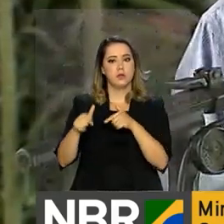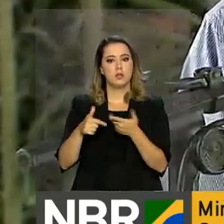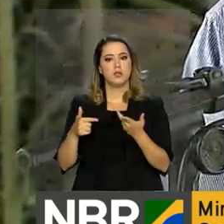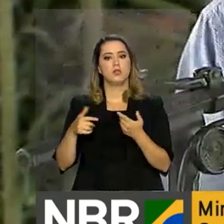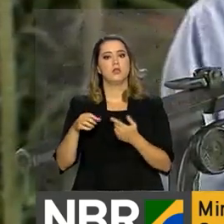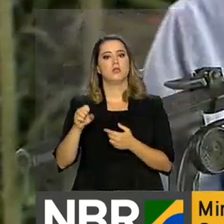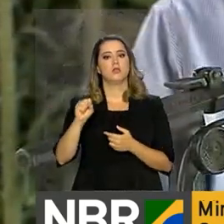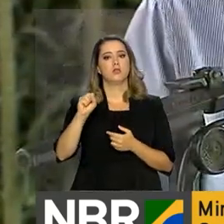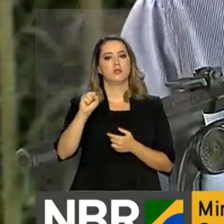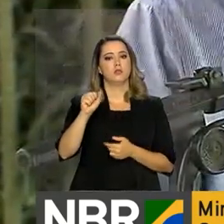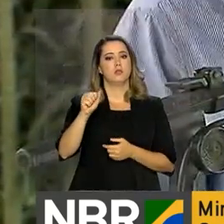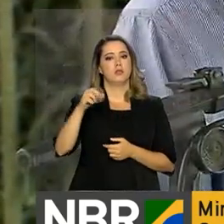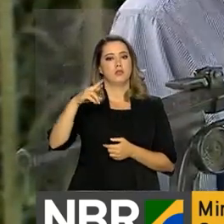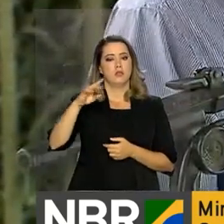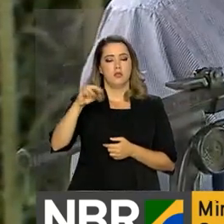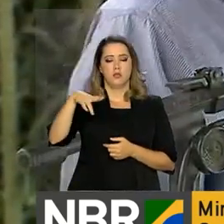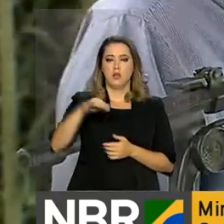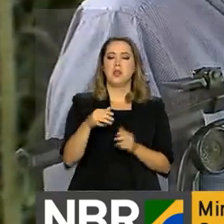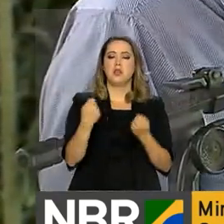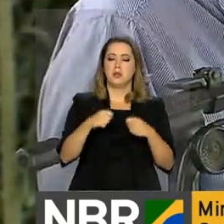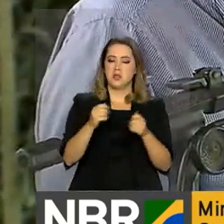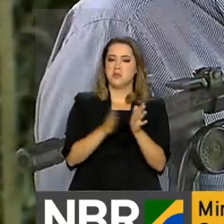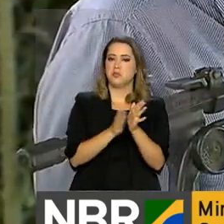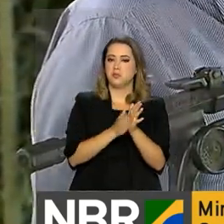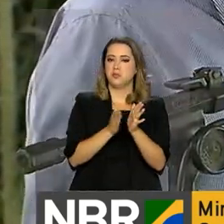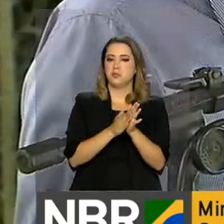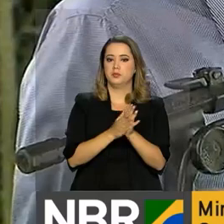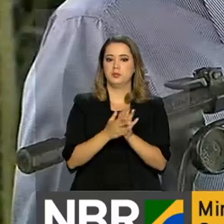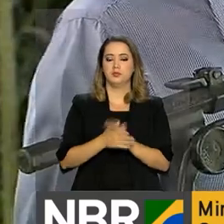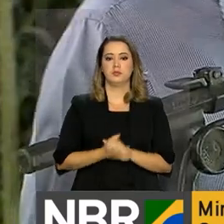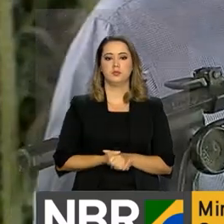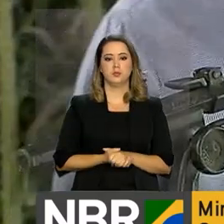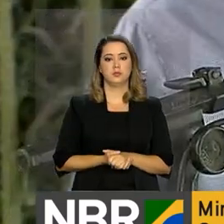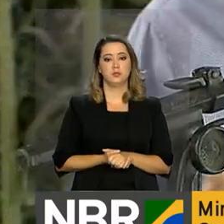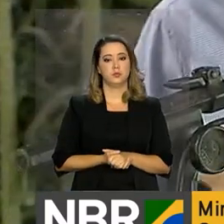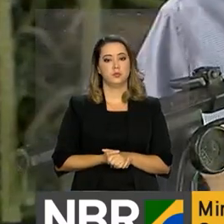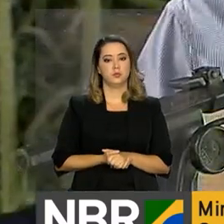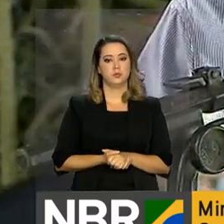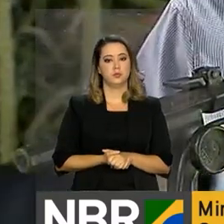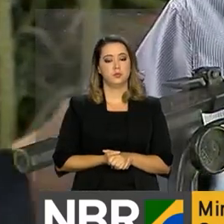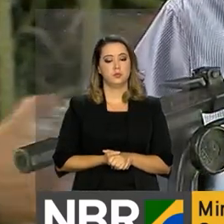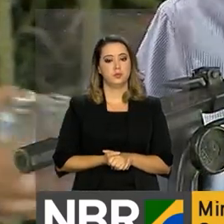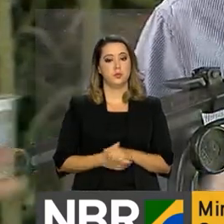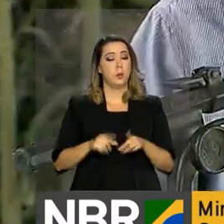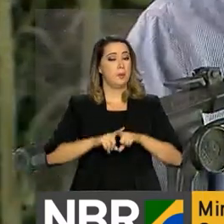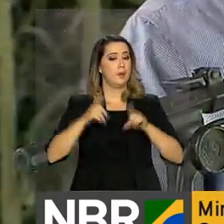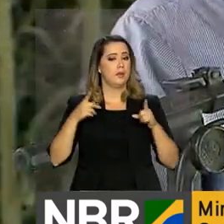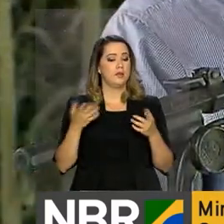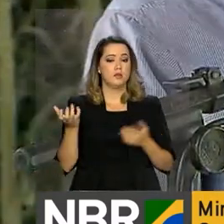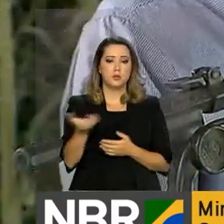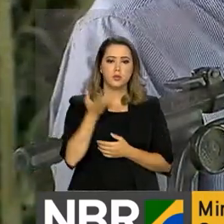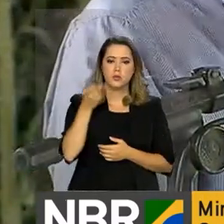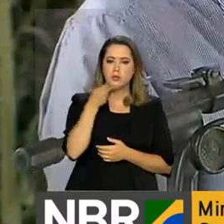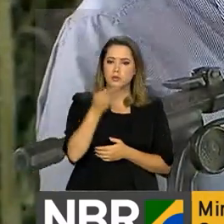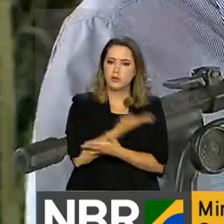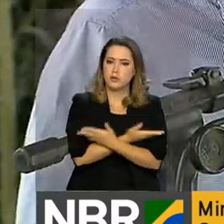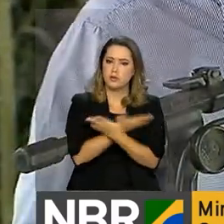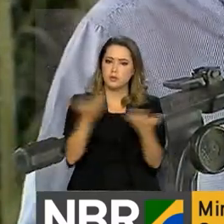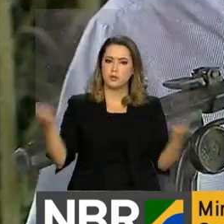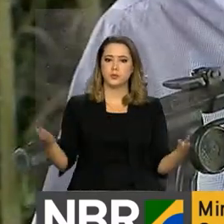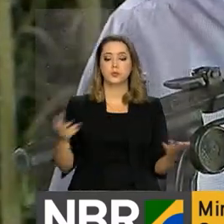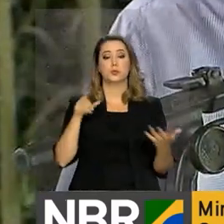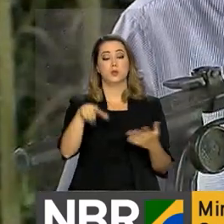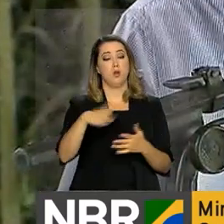Sarney, que merece mais um aplauso. Mas eu quero muitíssimo dizer a todos